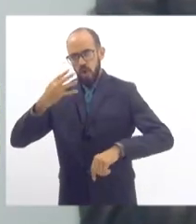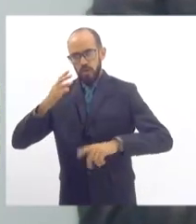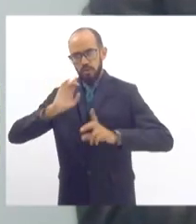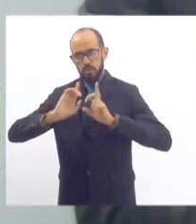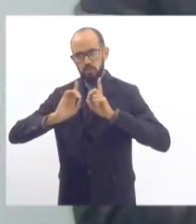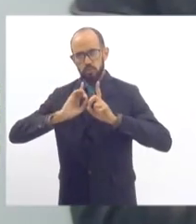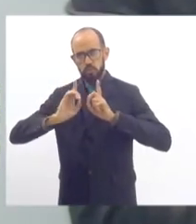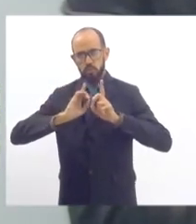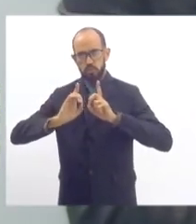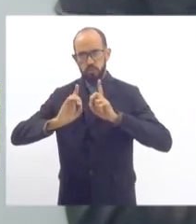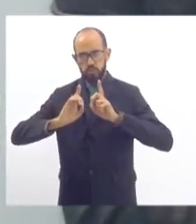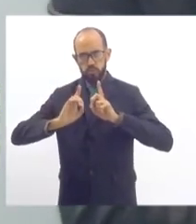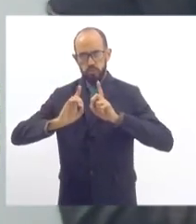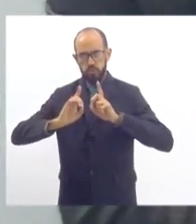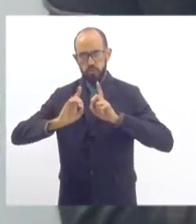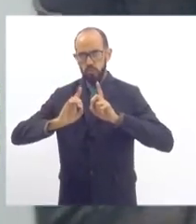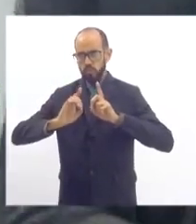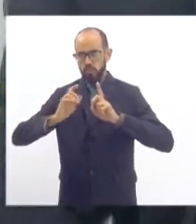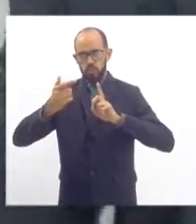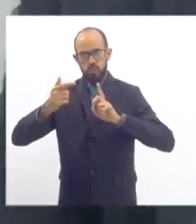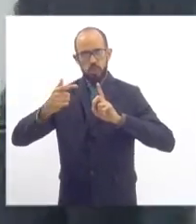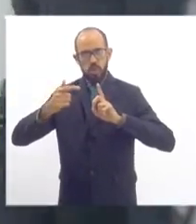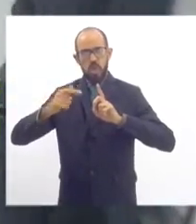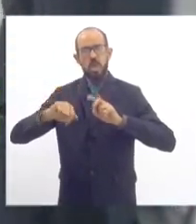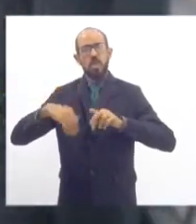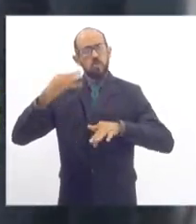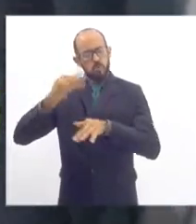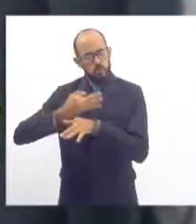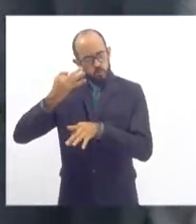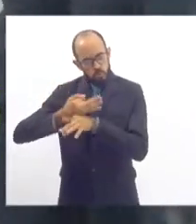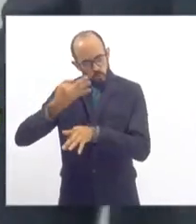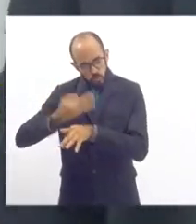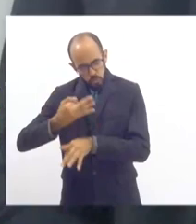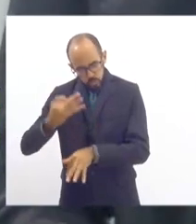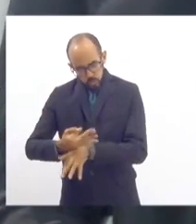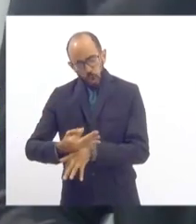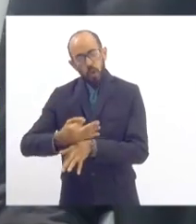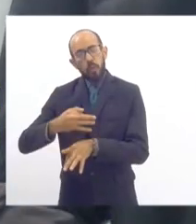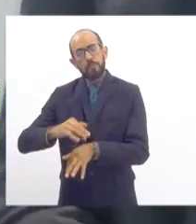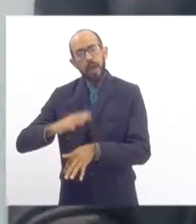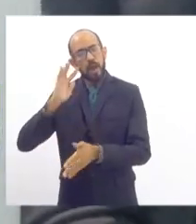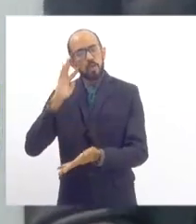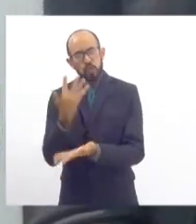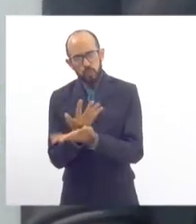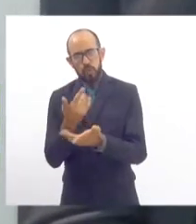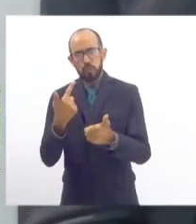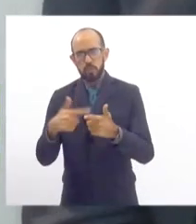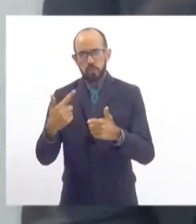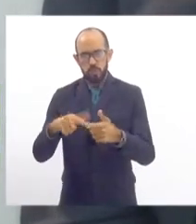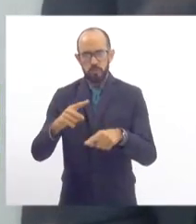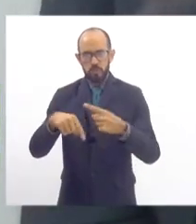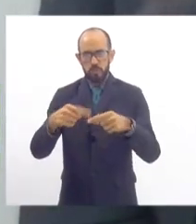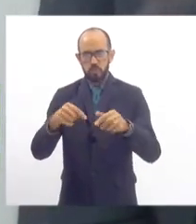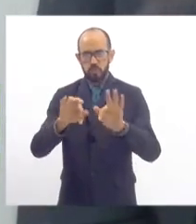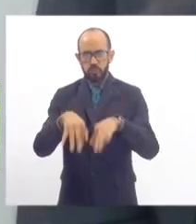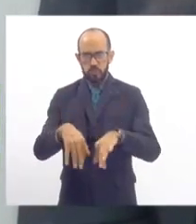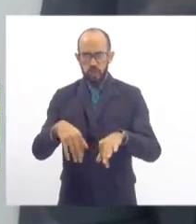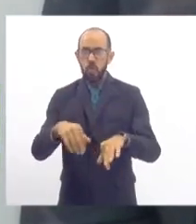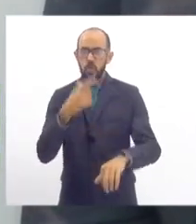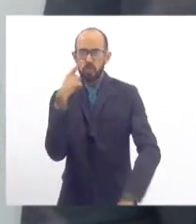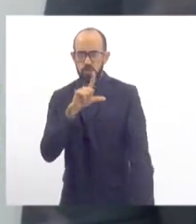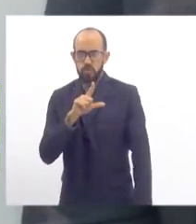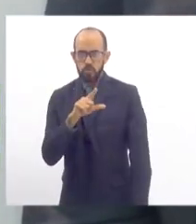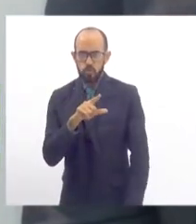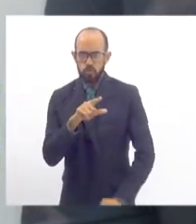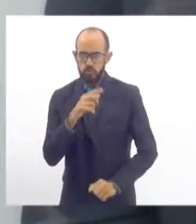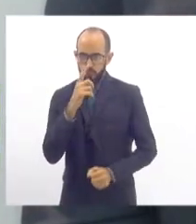de forma incansável, com disposição de resolver o problema e que, no final, terminou sendo resolvido.